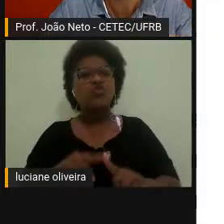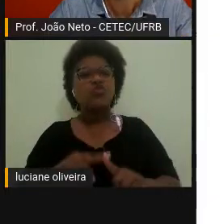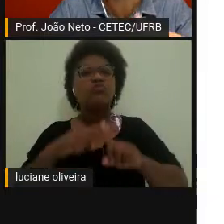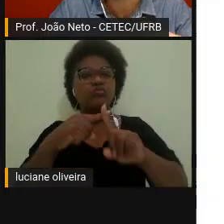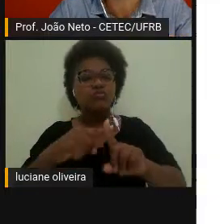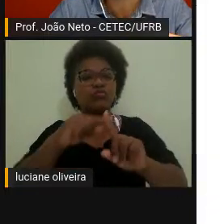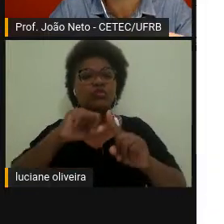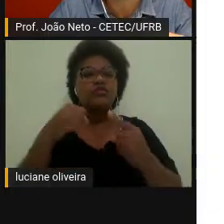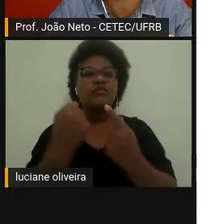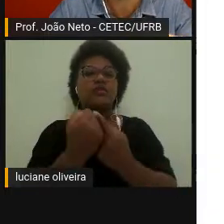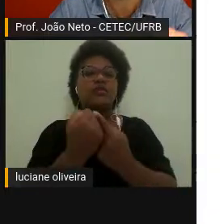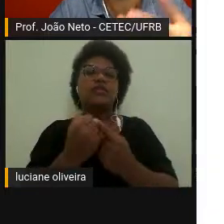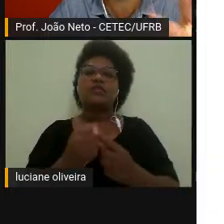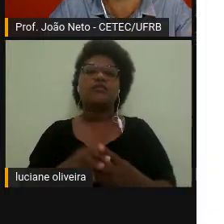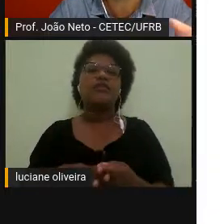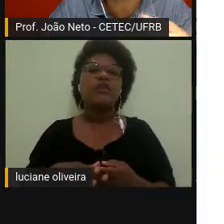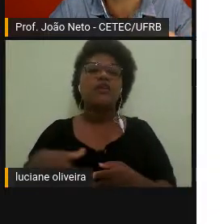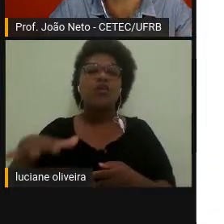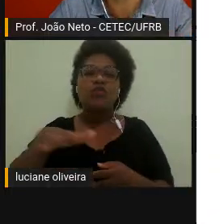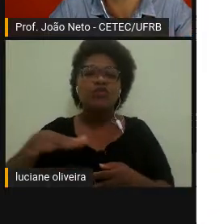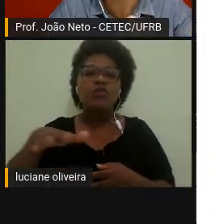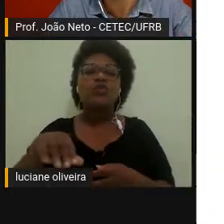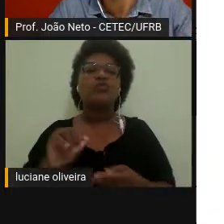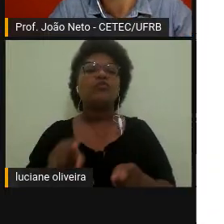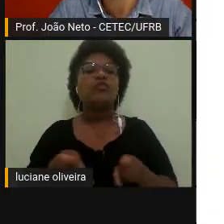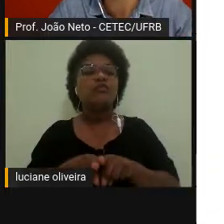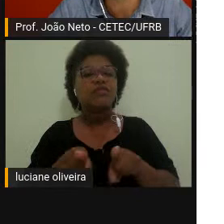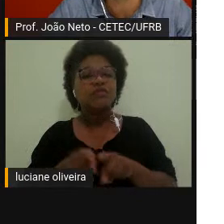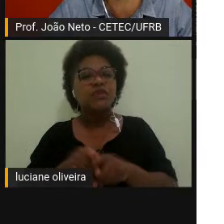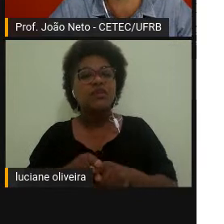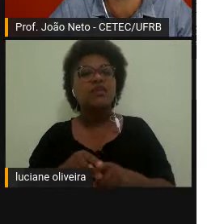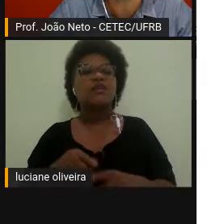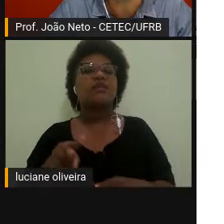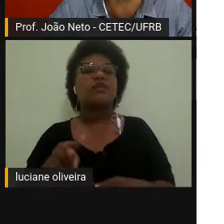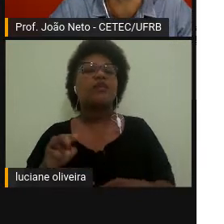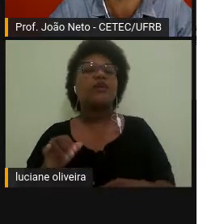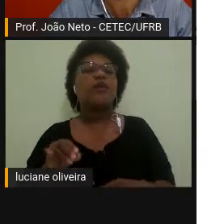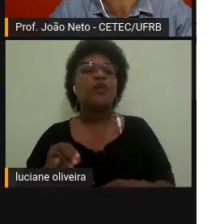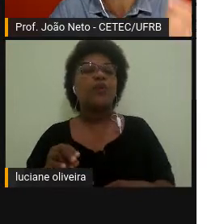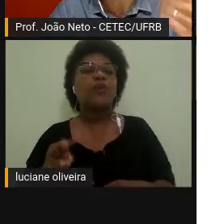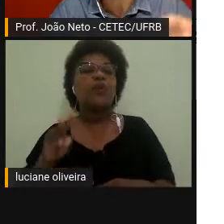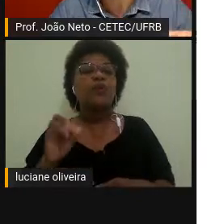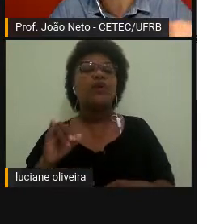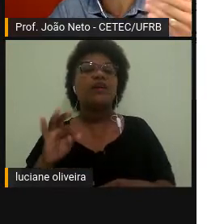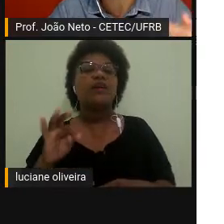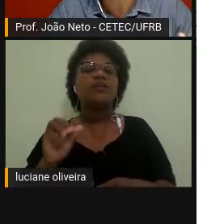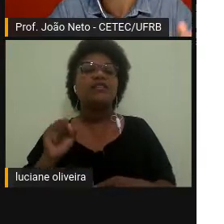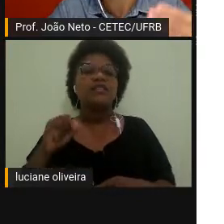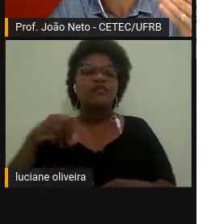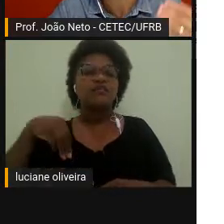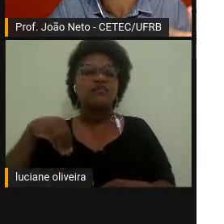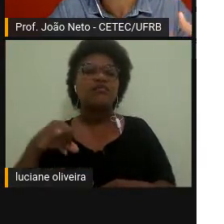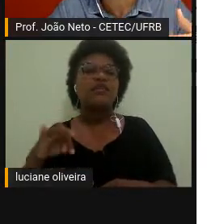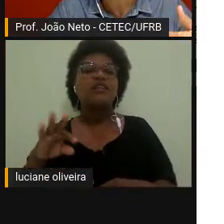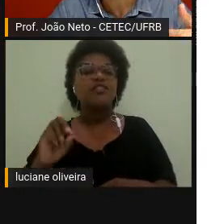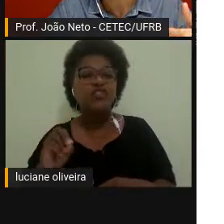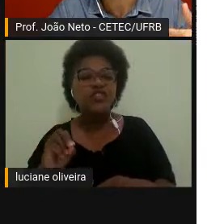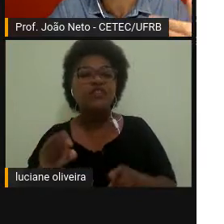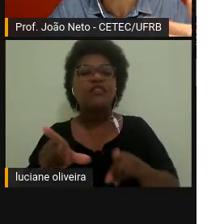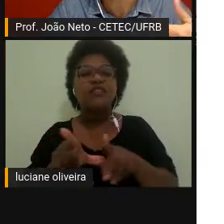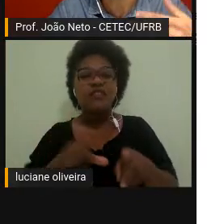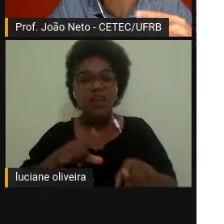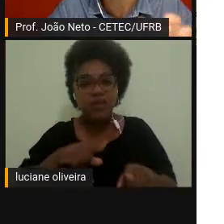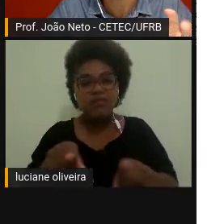tudo temos Will Smith que é uma turma americano que tem dislexia lembrando né dislexia